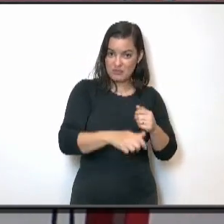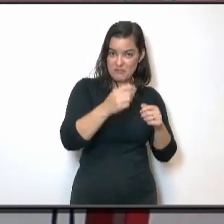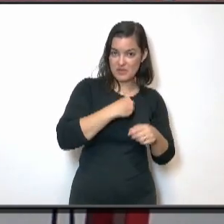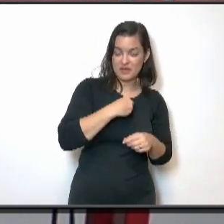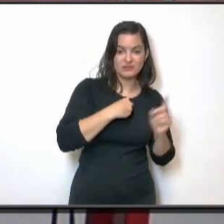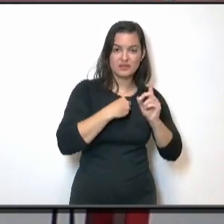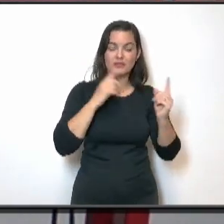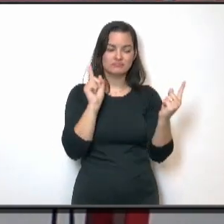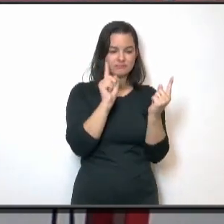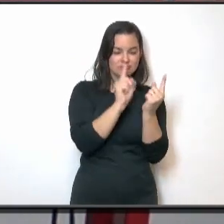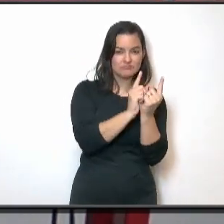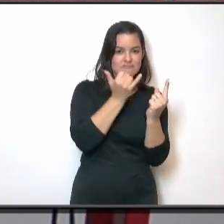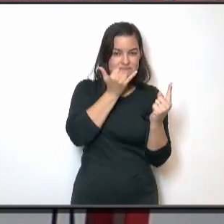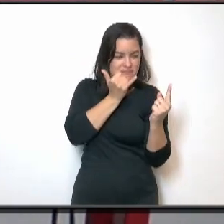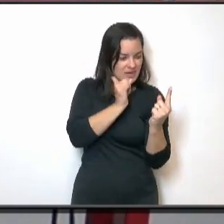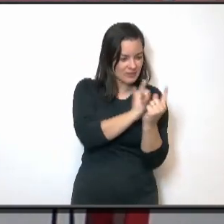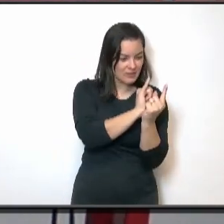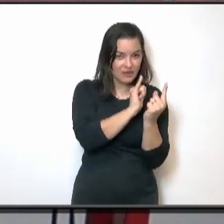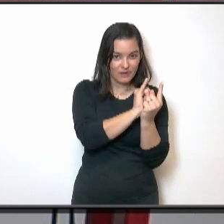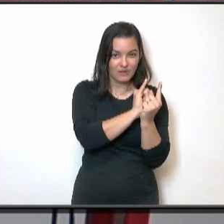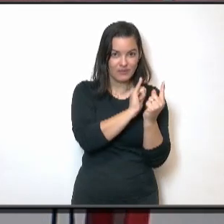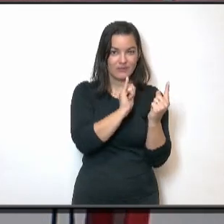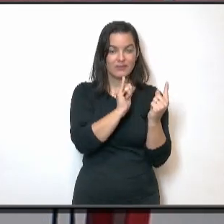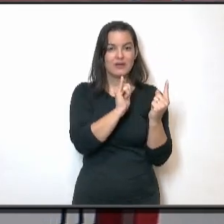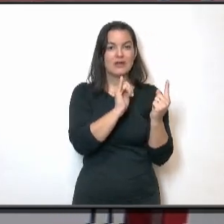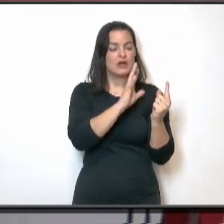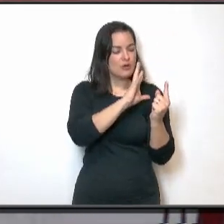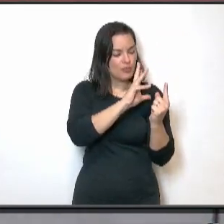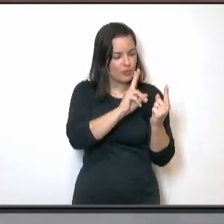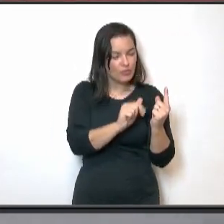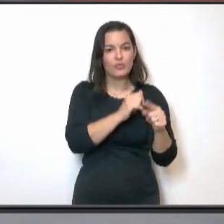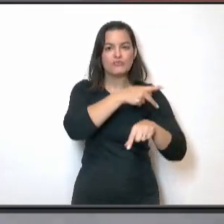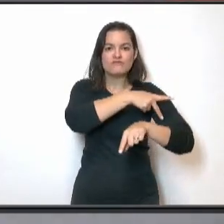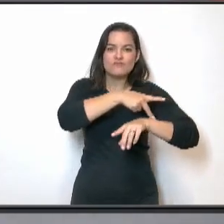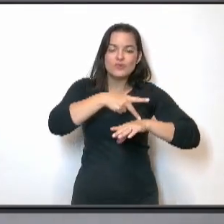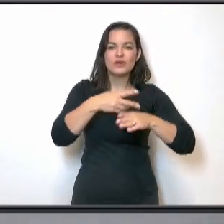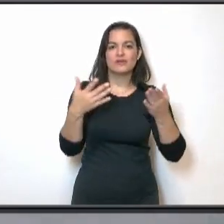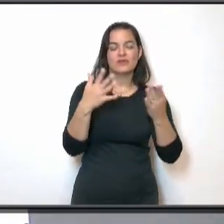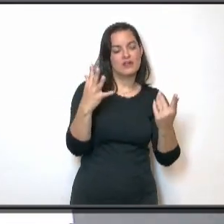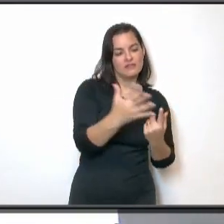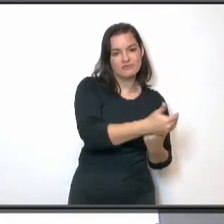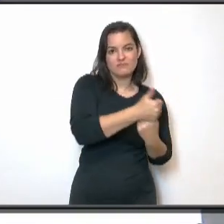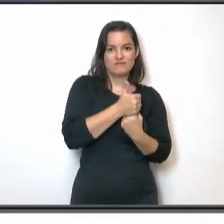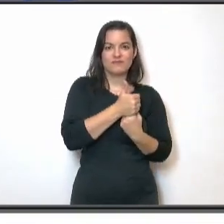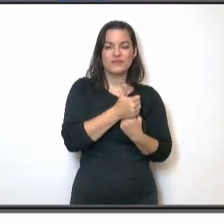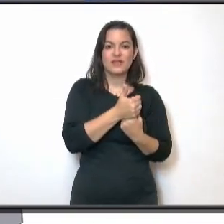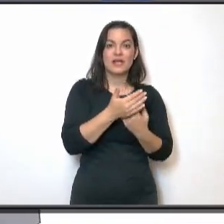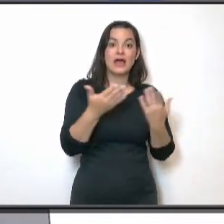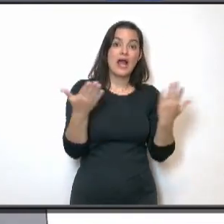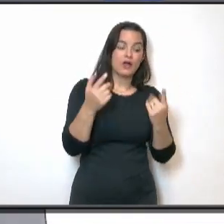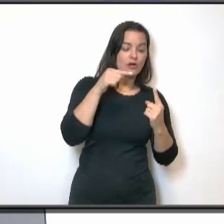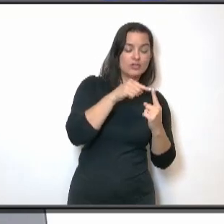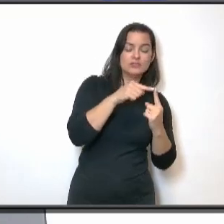para perdoá-lo, purificá-lo e resgatá-lo. E agora que ele havia sido consumido pela culpa e